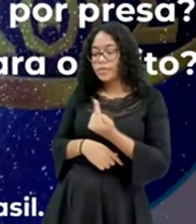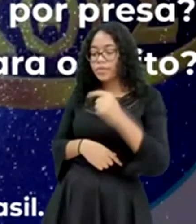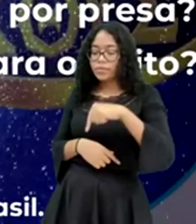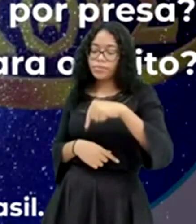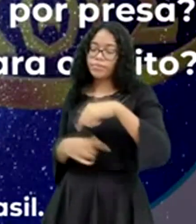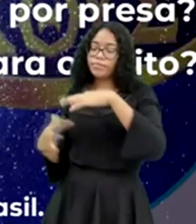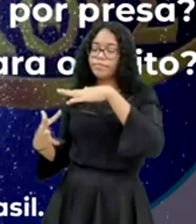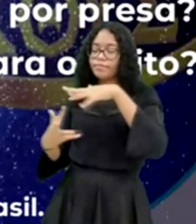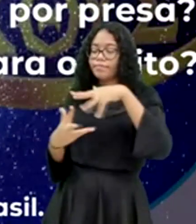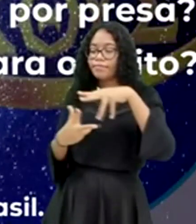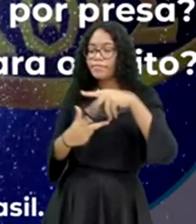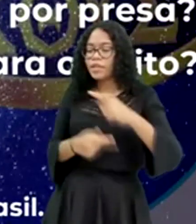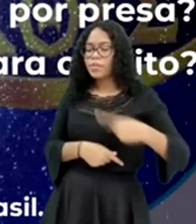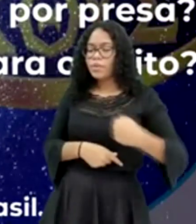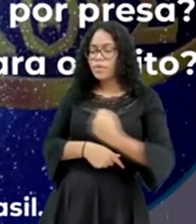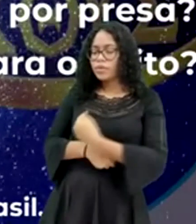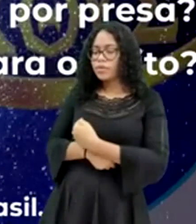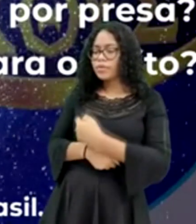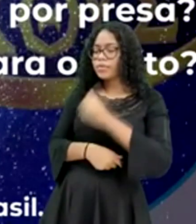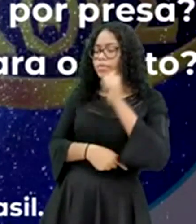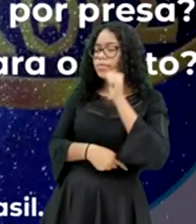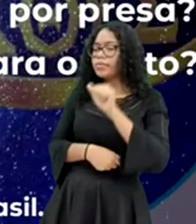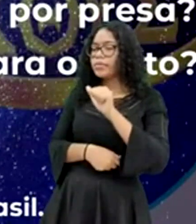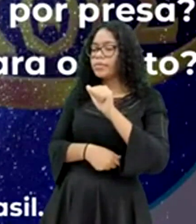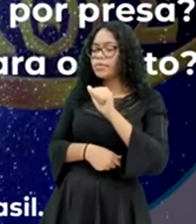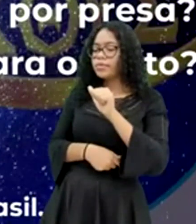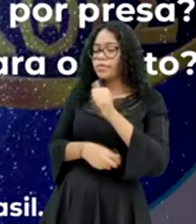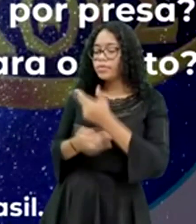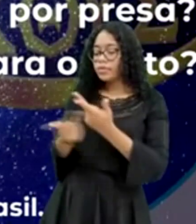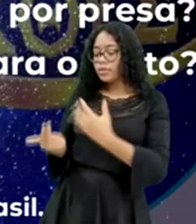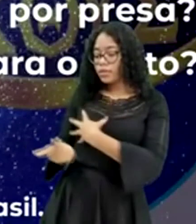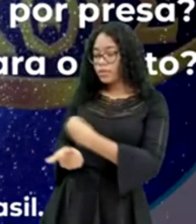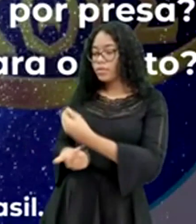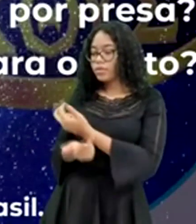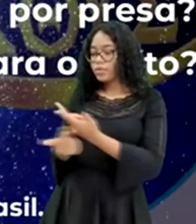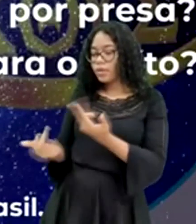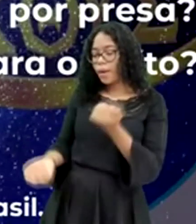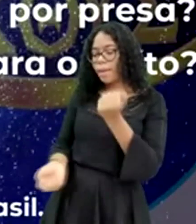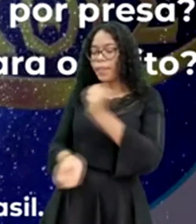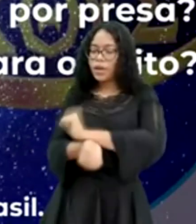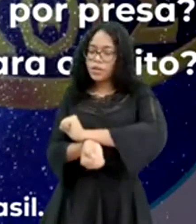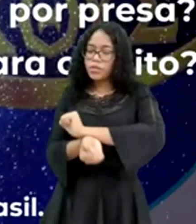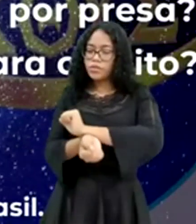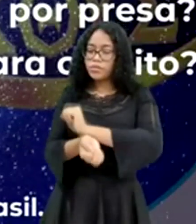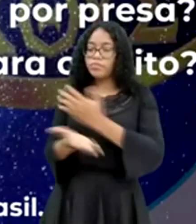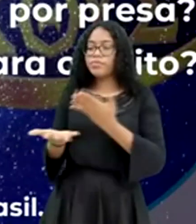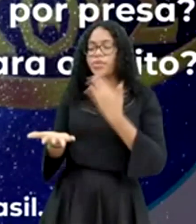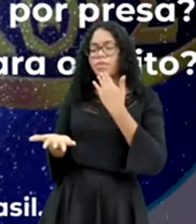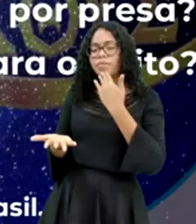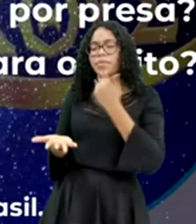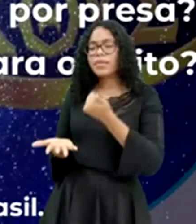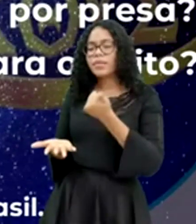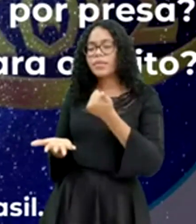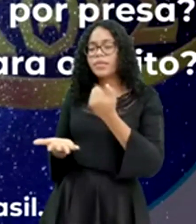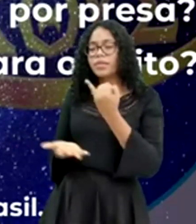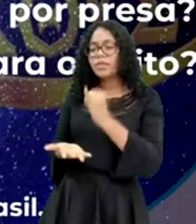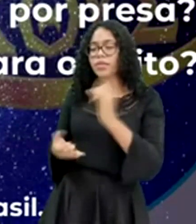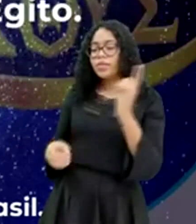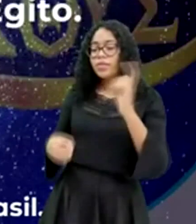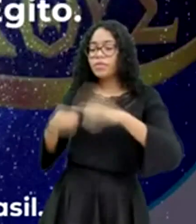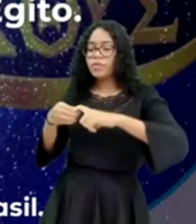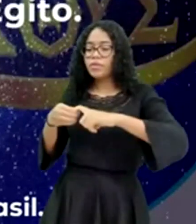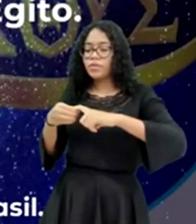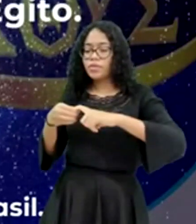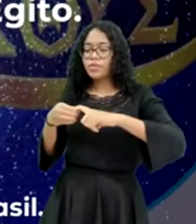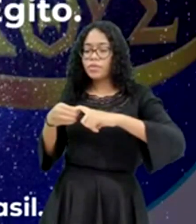que nossas mulheres e nossas crianças sejam por presa? Não nos seria melhor voltarmos para o Egito?